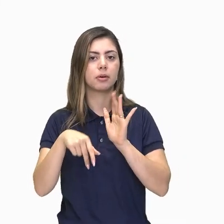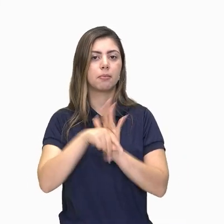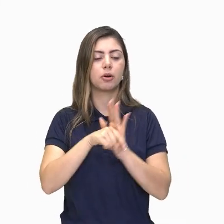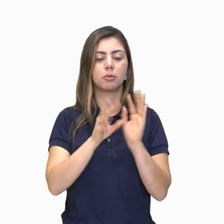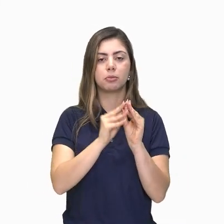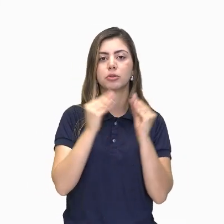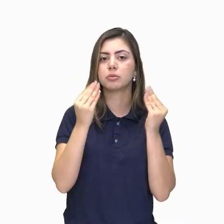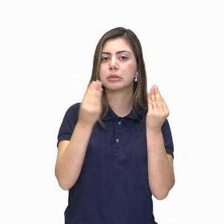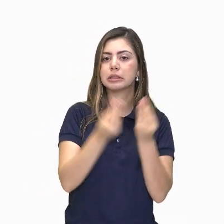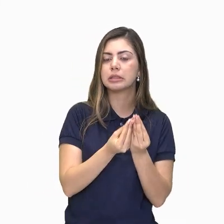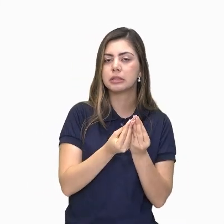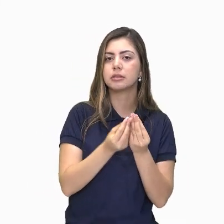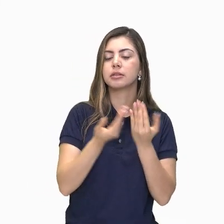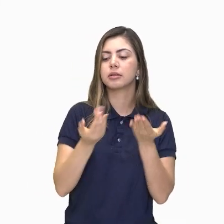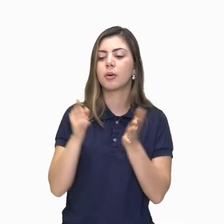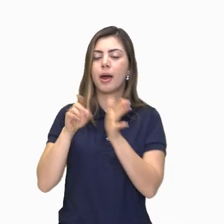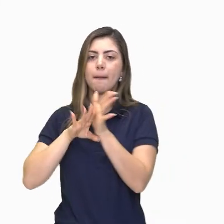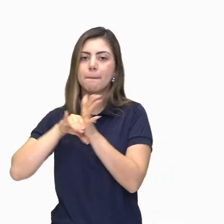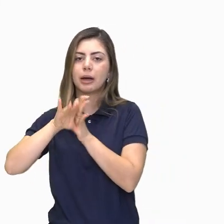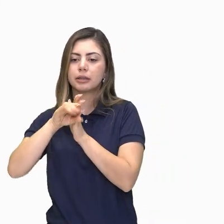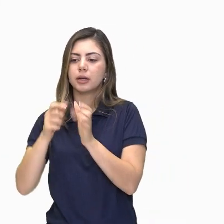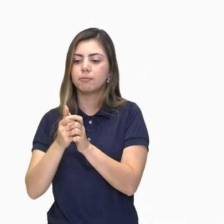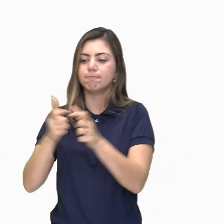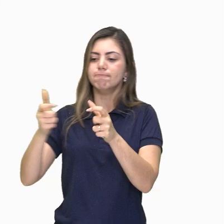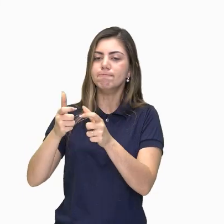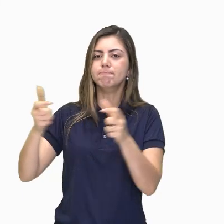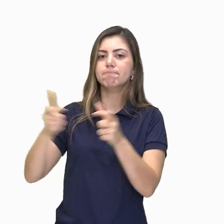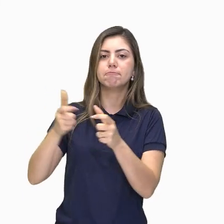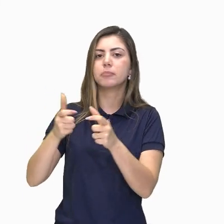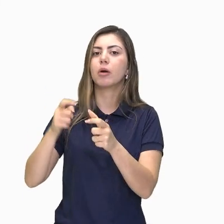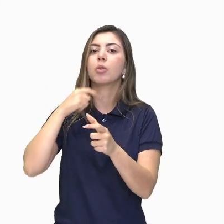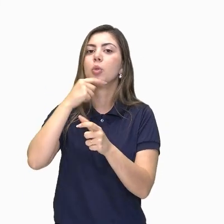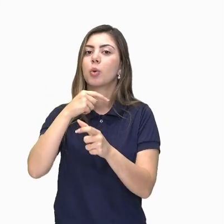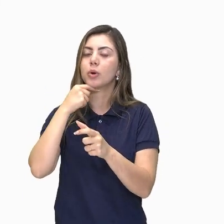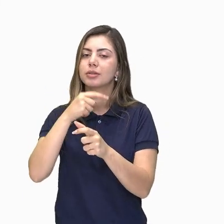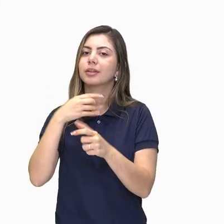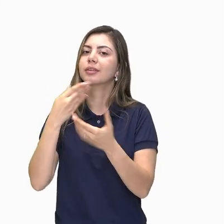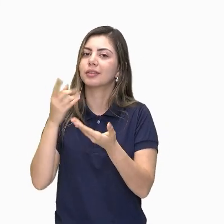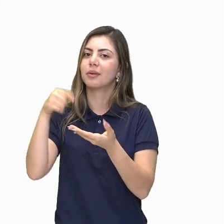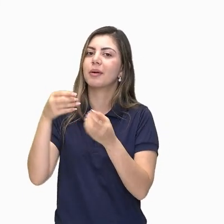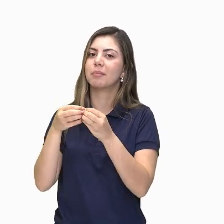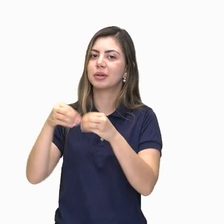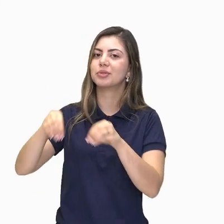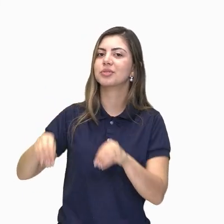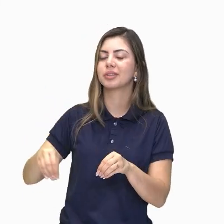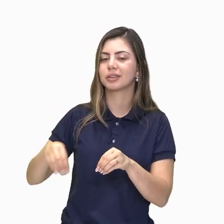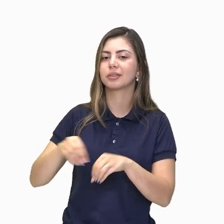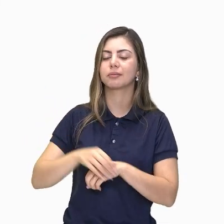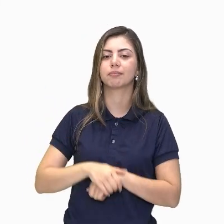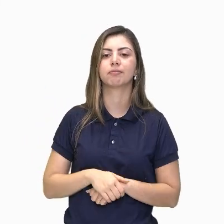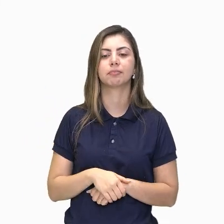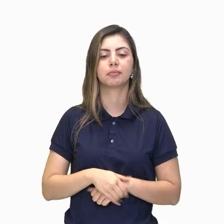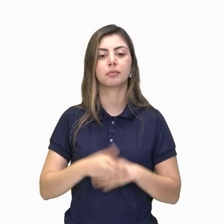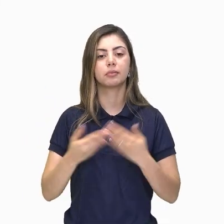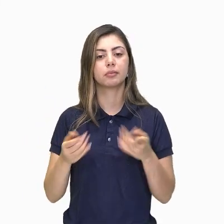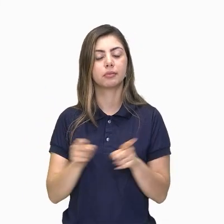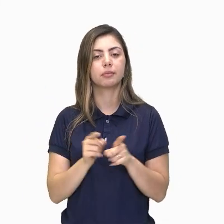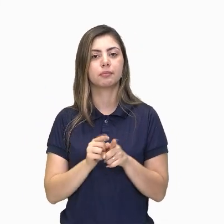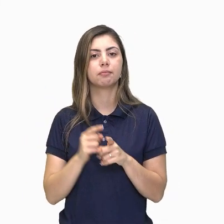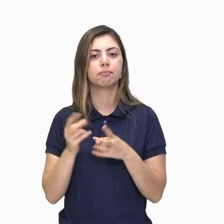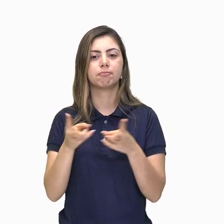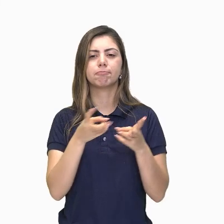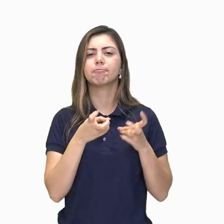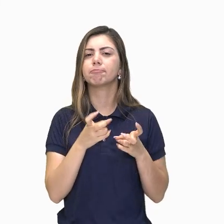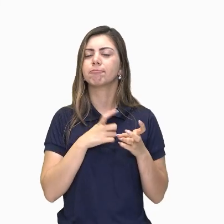elas não conseguem crescer, elas ficam inibidas, elas são prejudicadas. E aí a gente observa também a